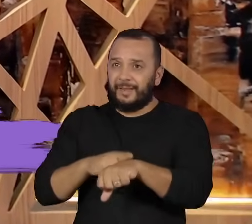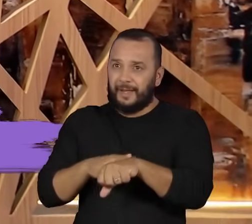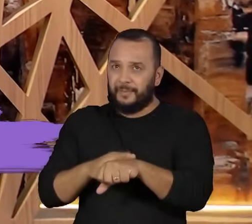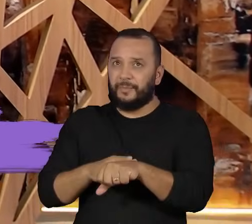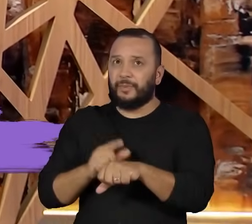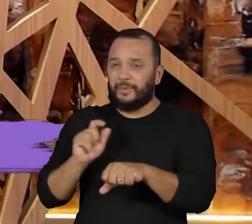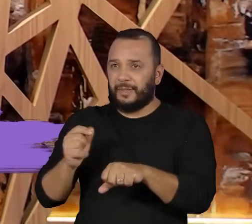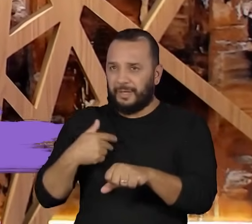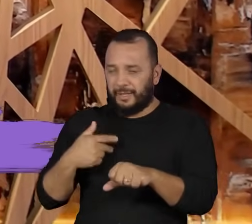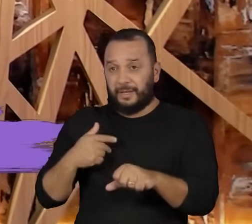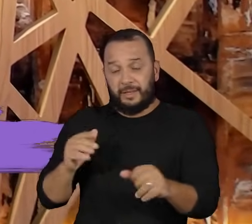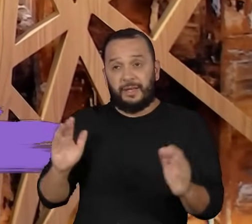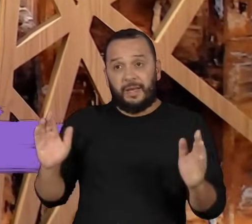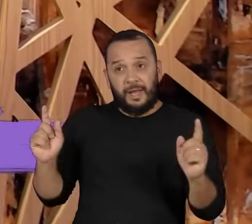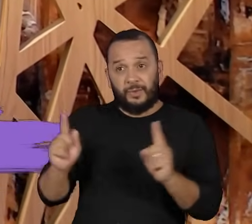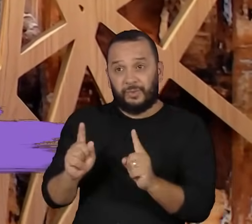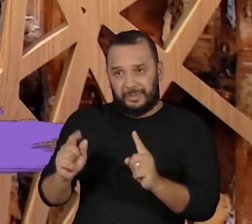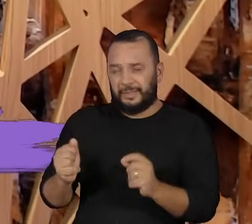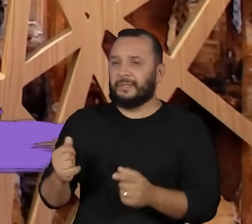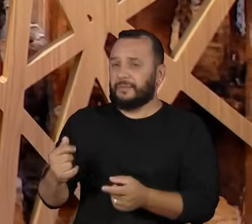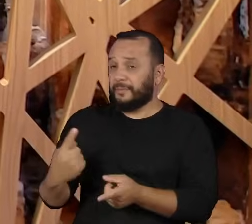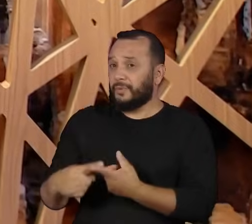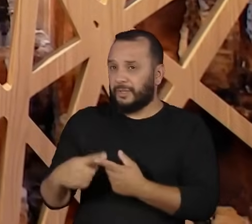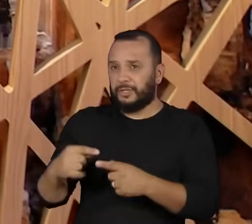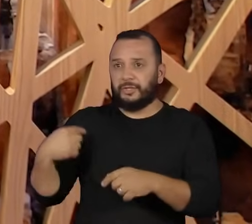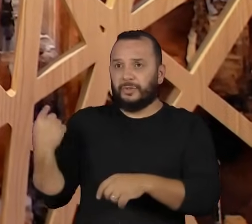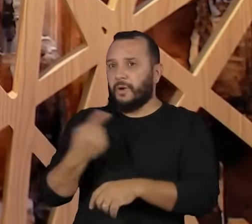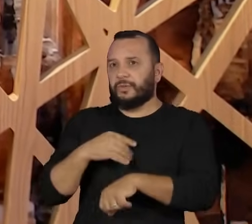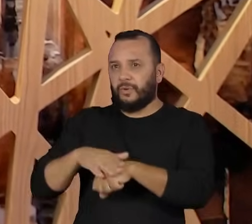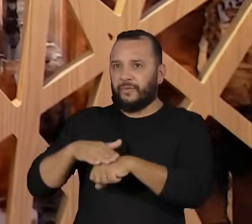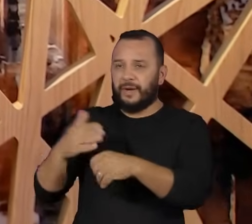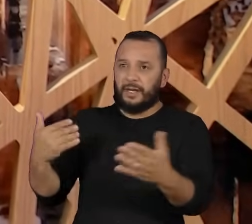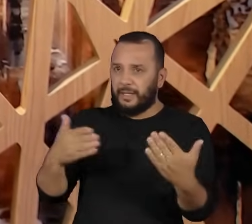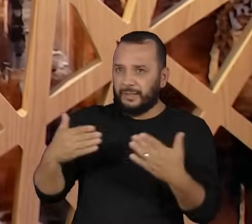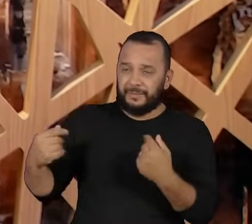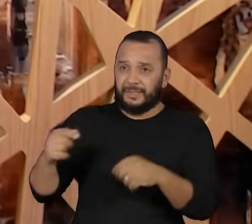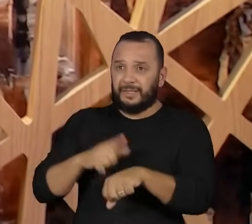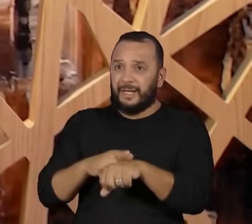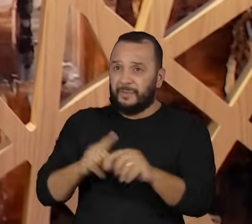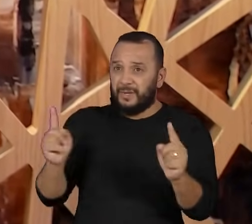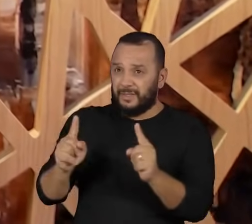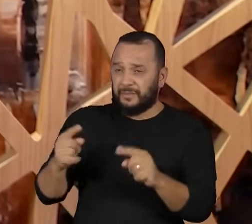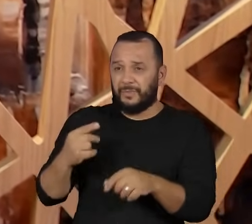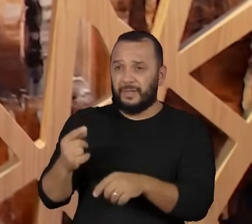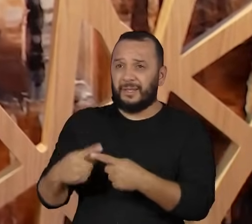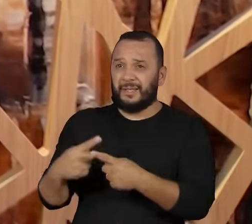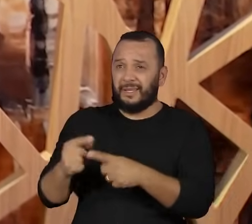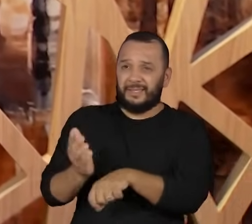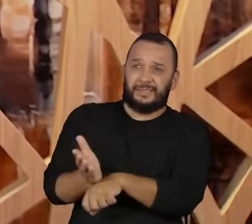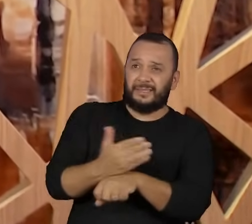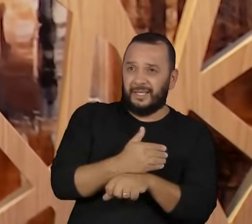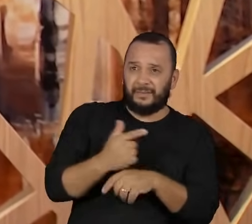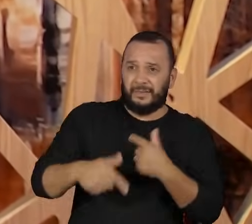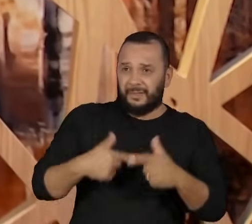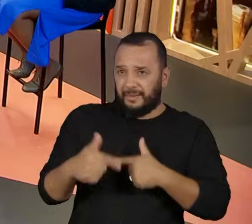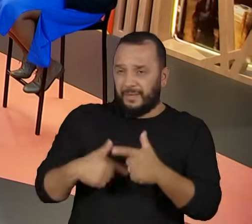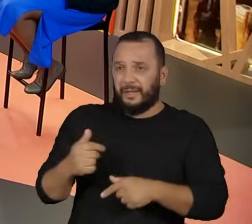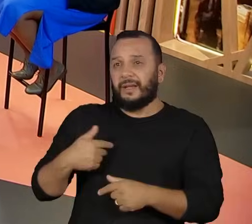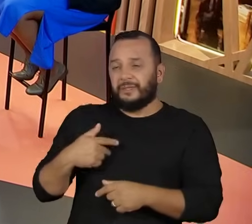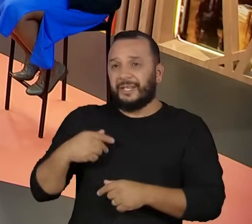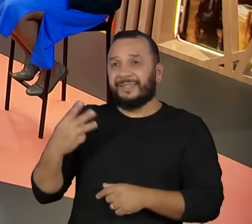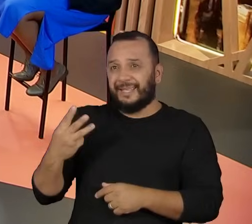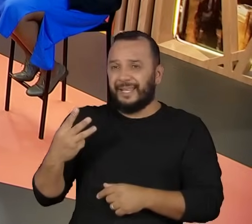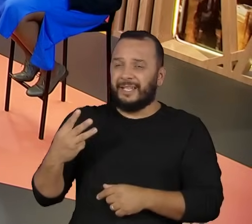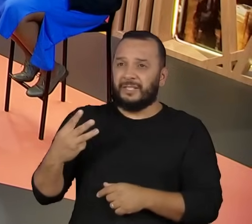A gente conversa entre a gente tem que reduzir o nosso tempo. A gente acorda muito cedo para trabalhar, acorda 3, 4 horas antes para trabalhar do que